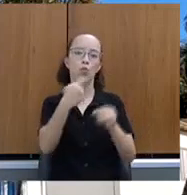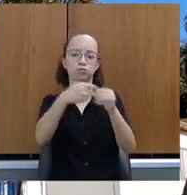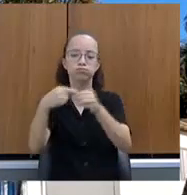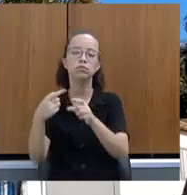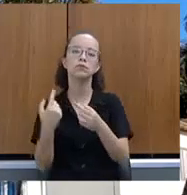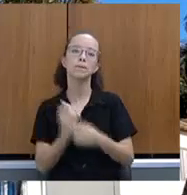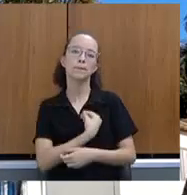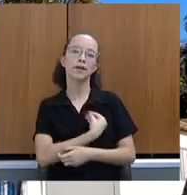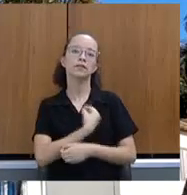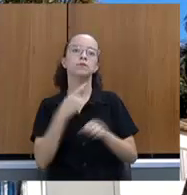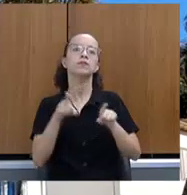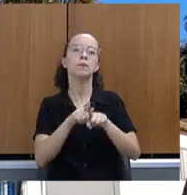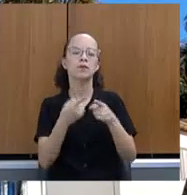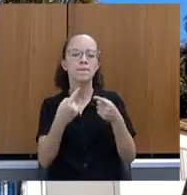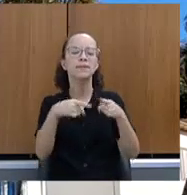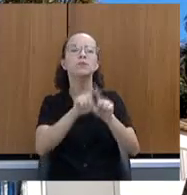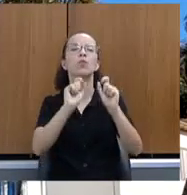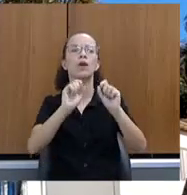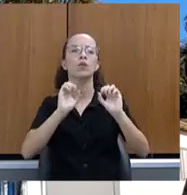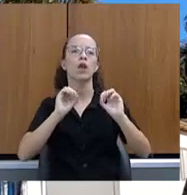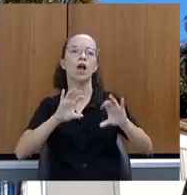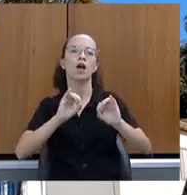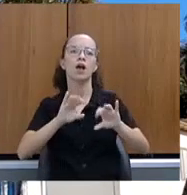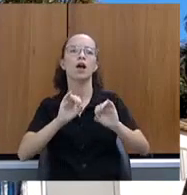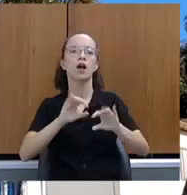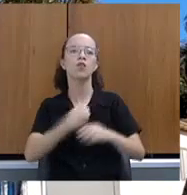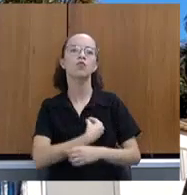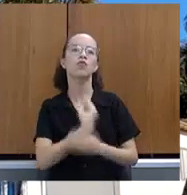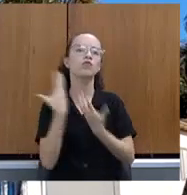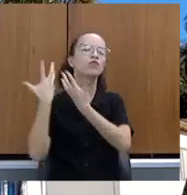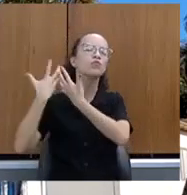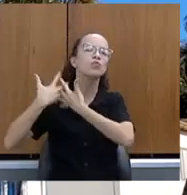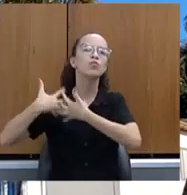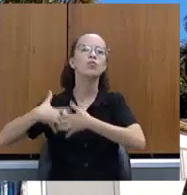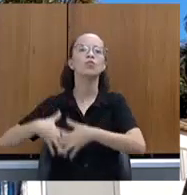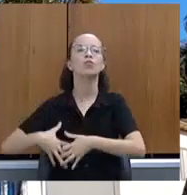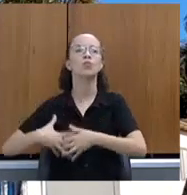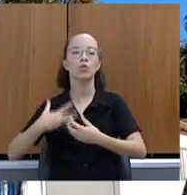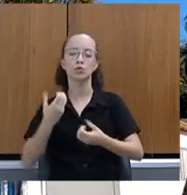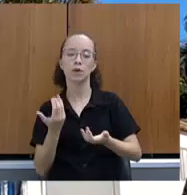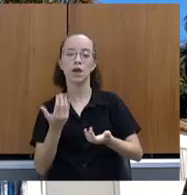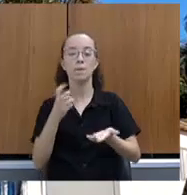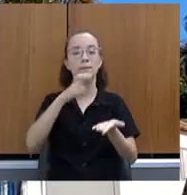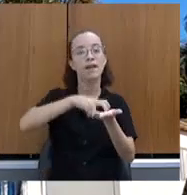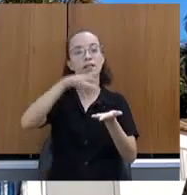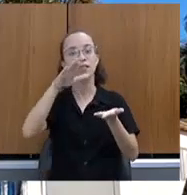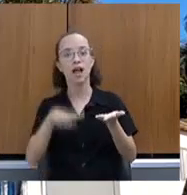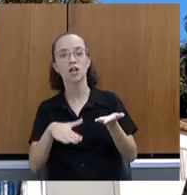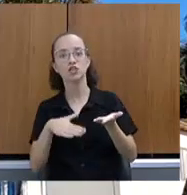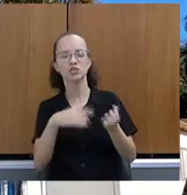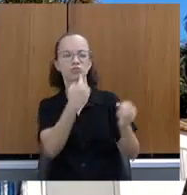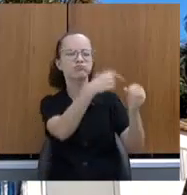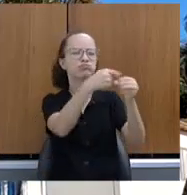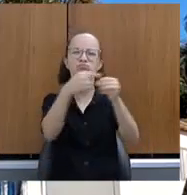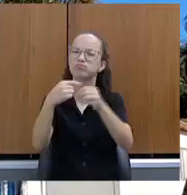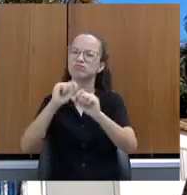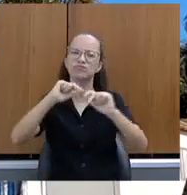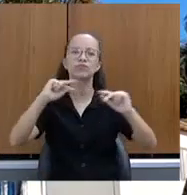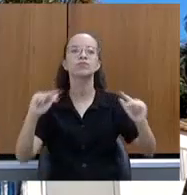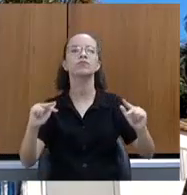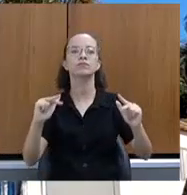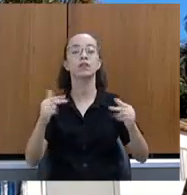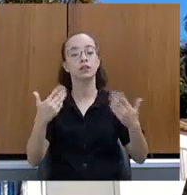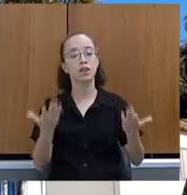juntamente em parceria com educação funcionando como o contratorno em vários municípios a fundação